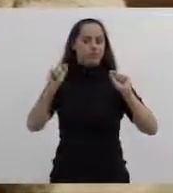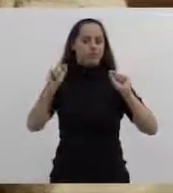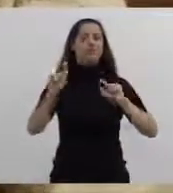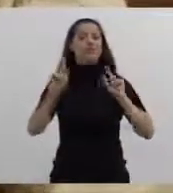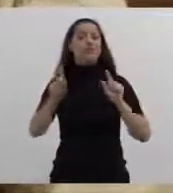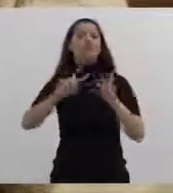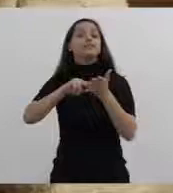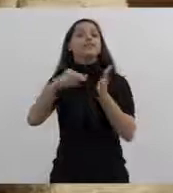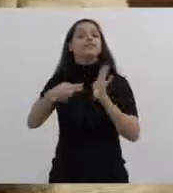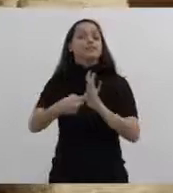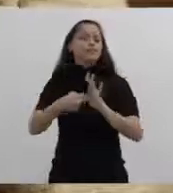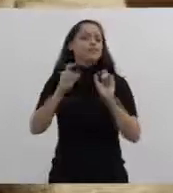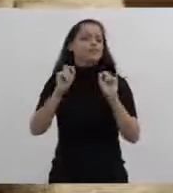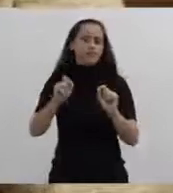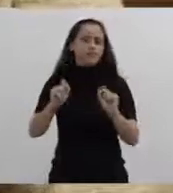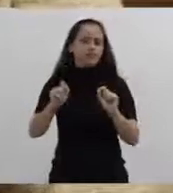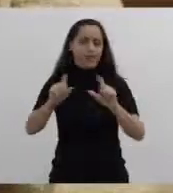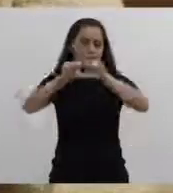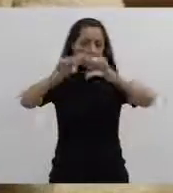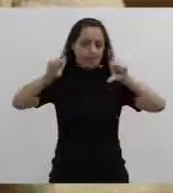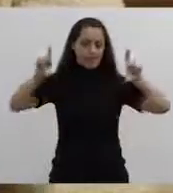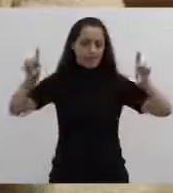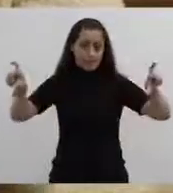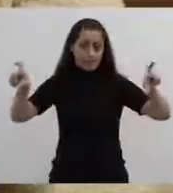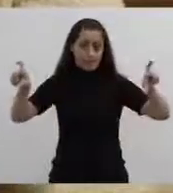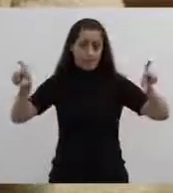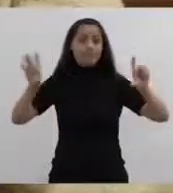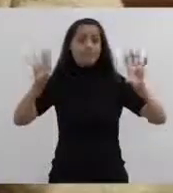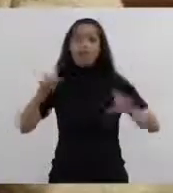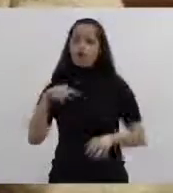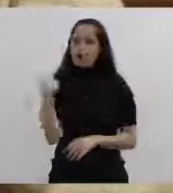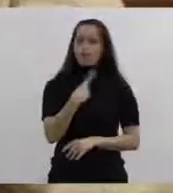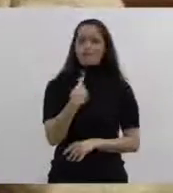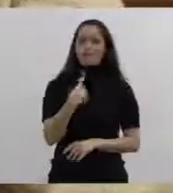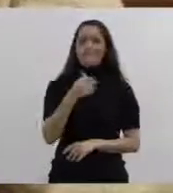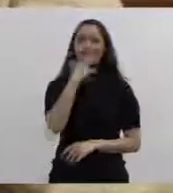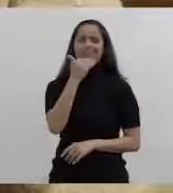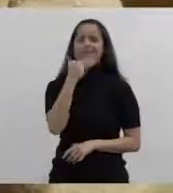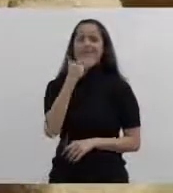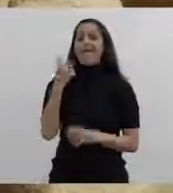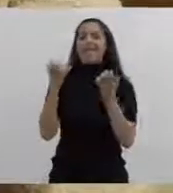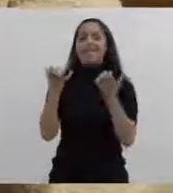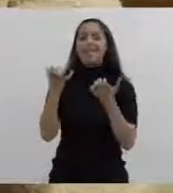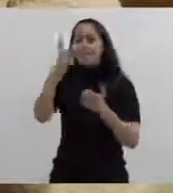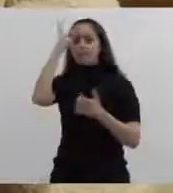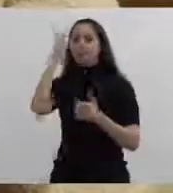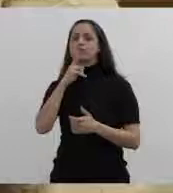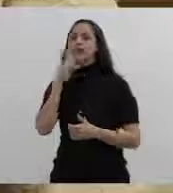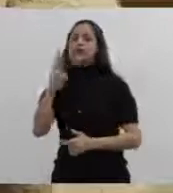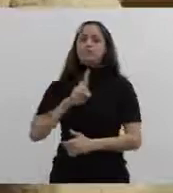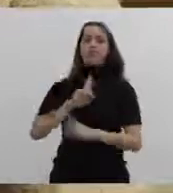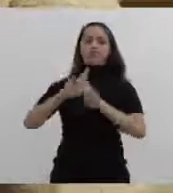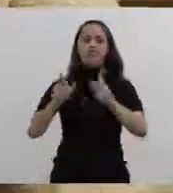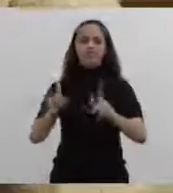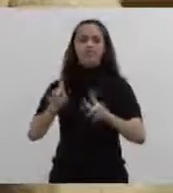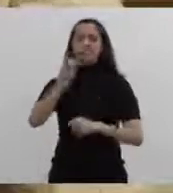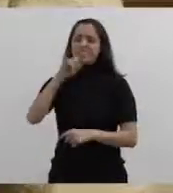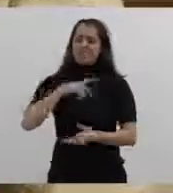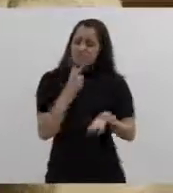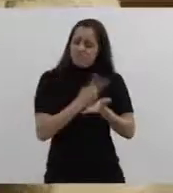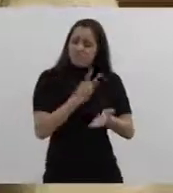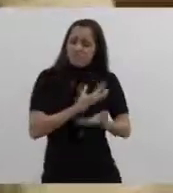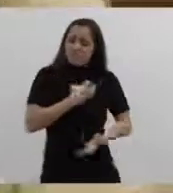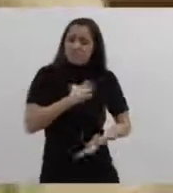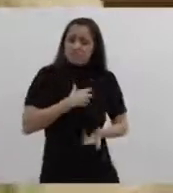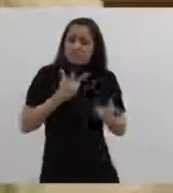Einstein, que acho bem clara, que diz que nunca poderemos esperar resultados diferentes se fizermos sempre as mesmas coisas.